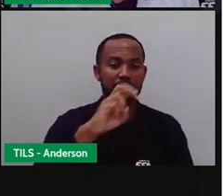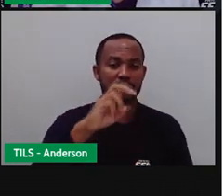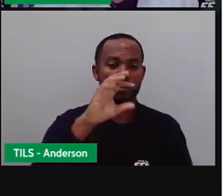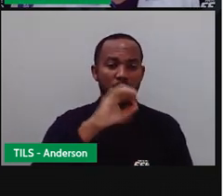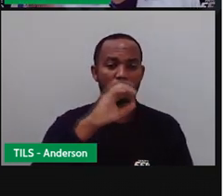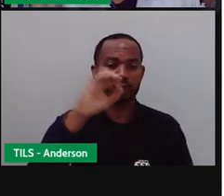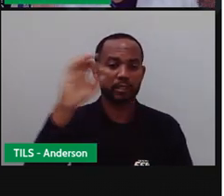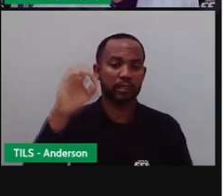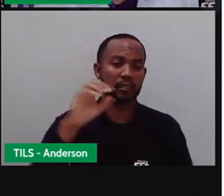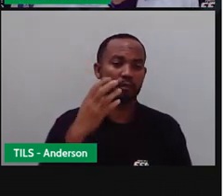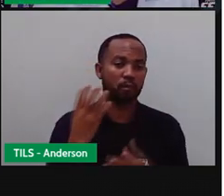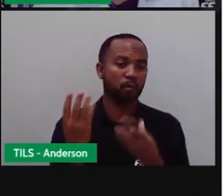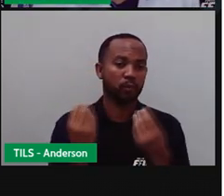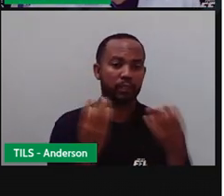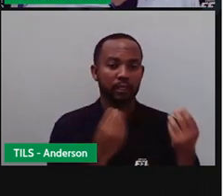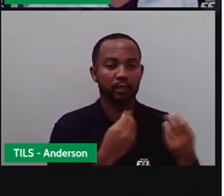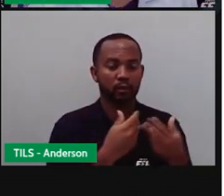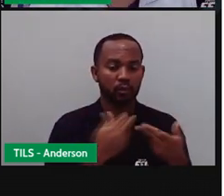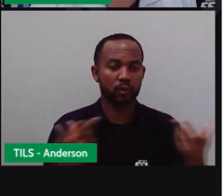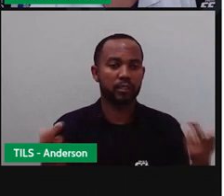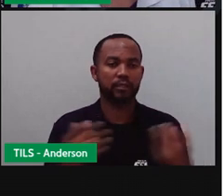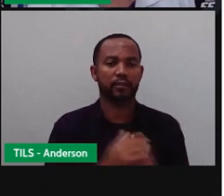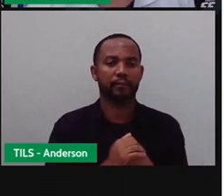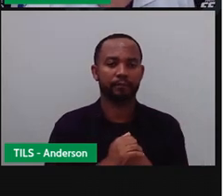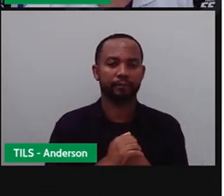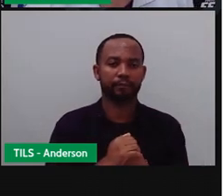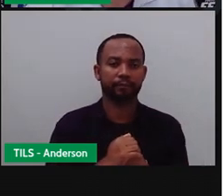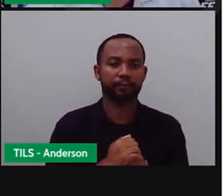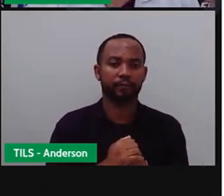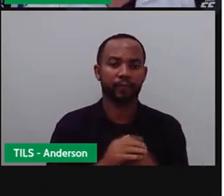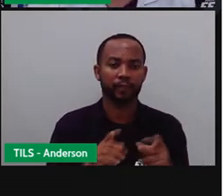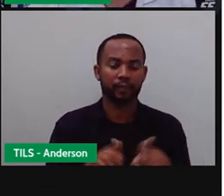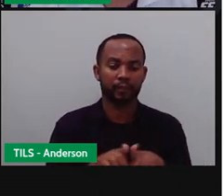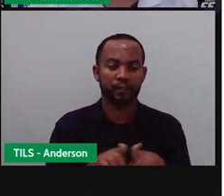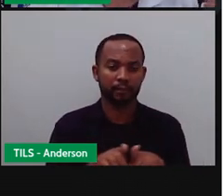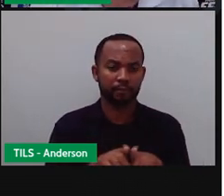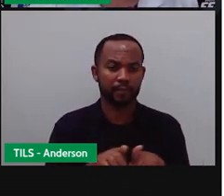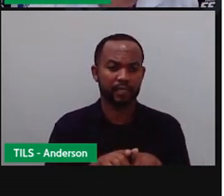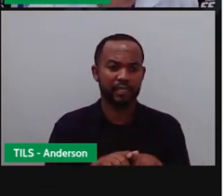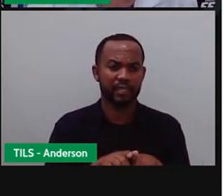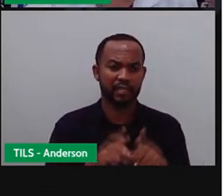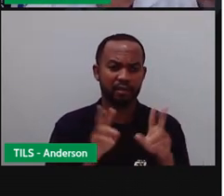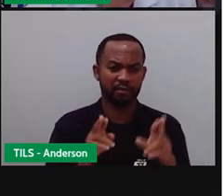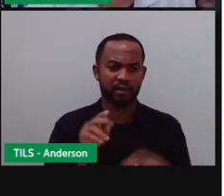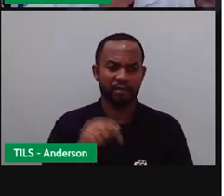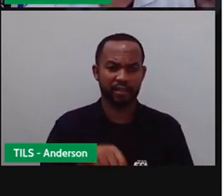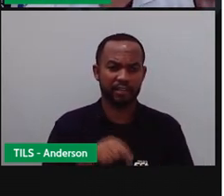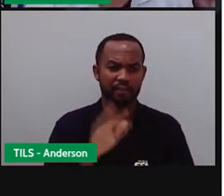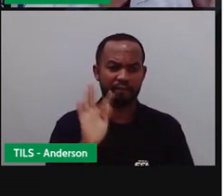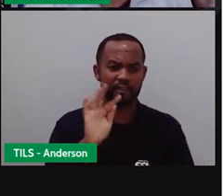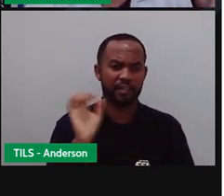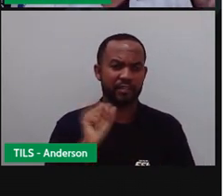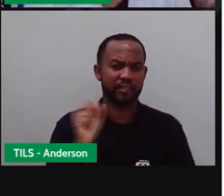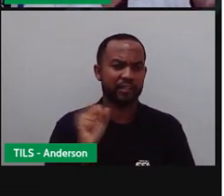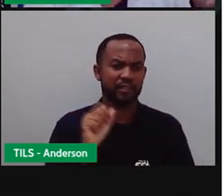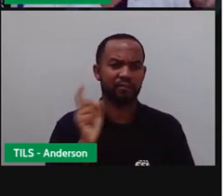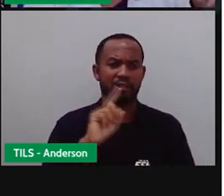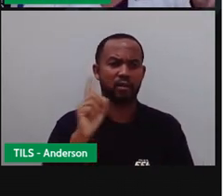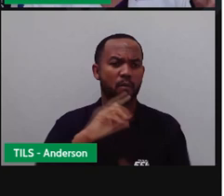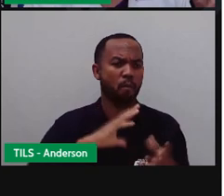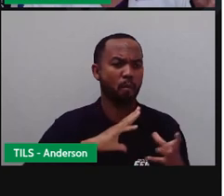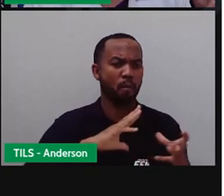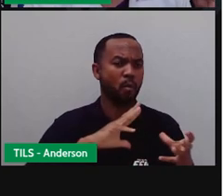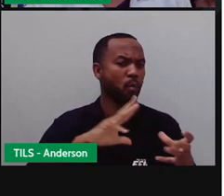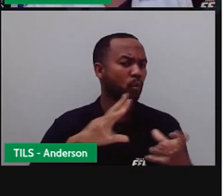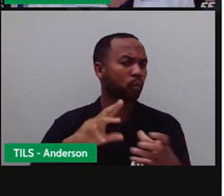95% é muita coisa, muita coisa. E isso não é aqui em Feira, não é aqui no Brasil, é no planeta inteiro, no